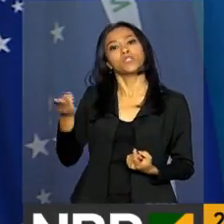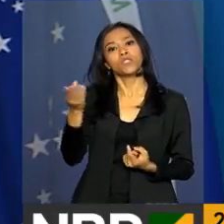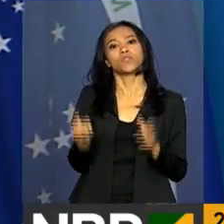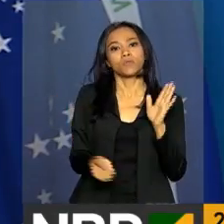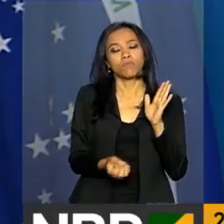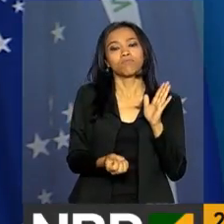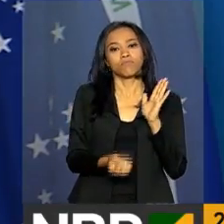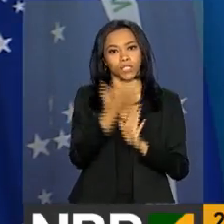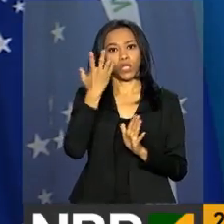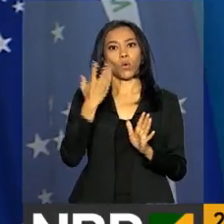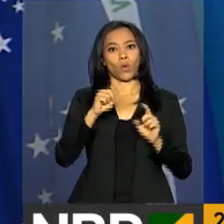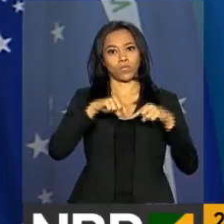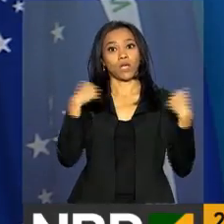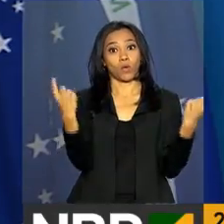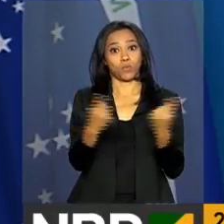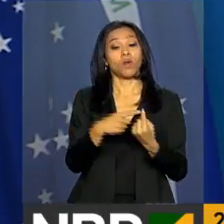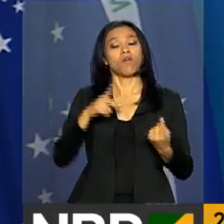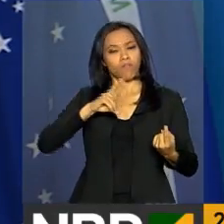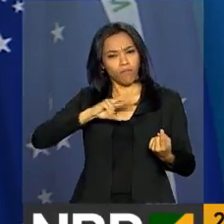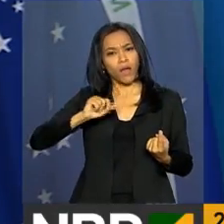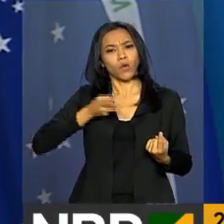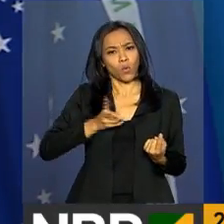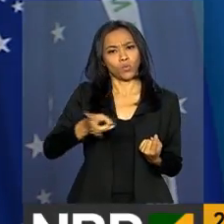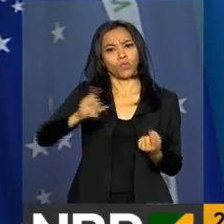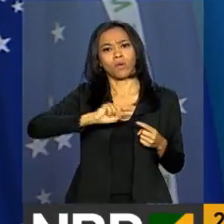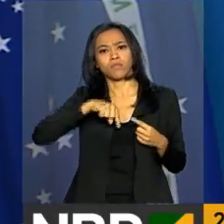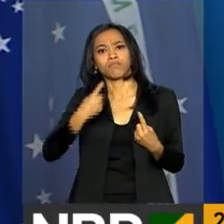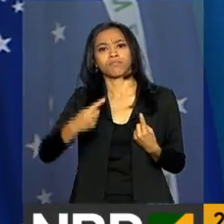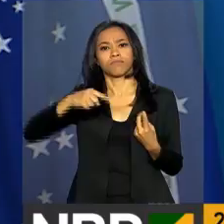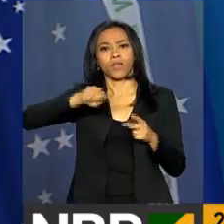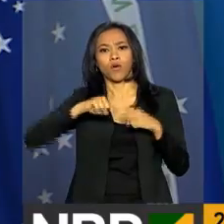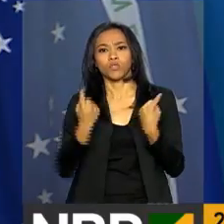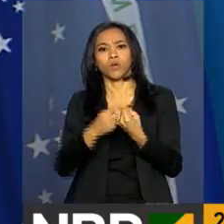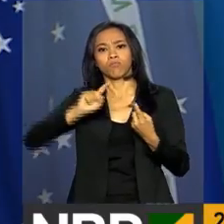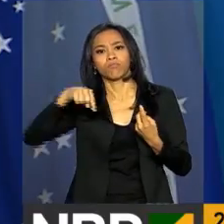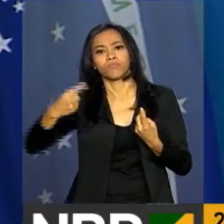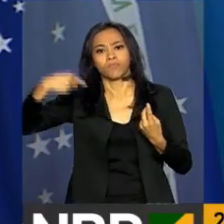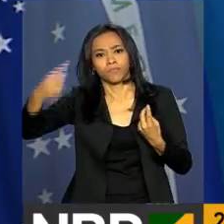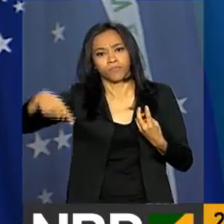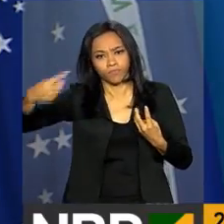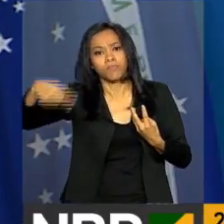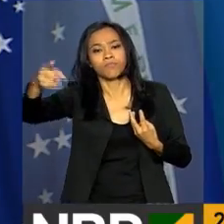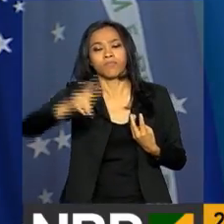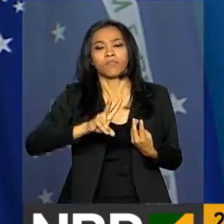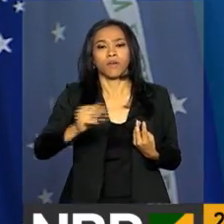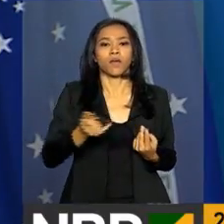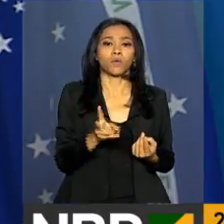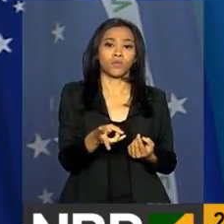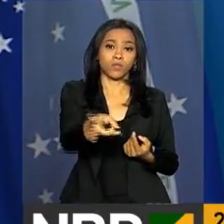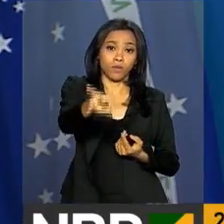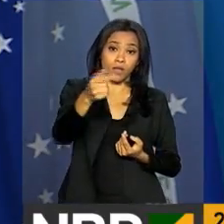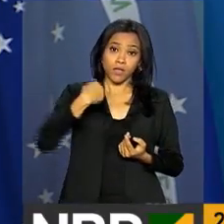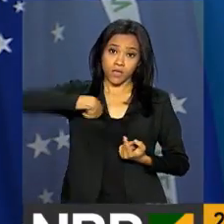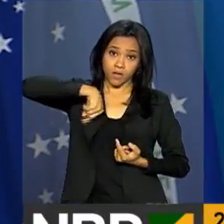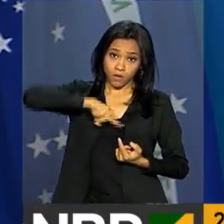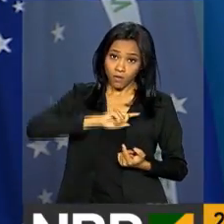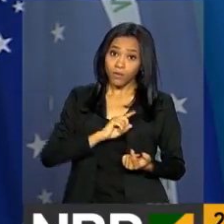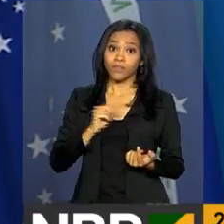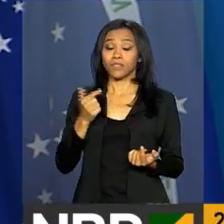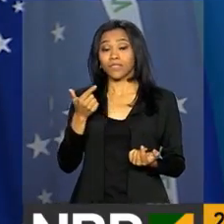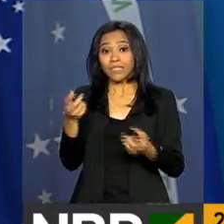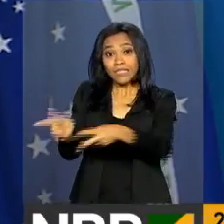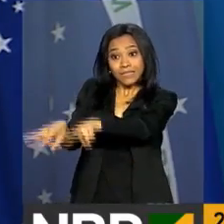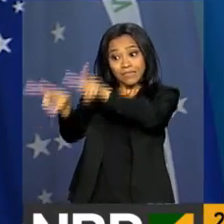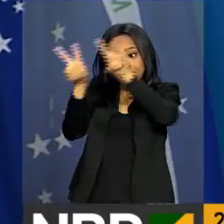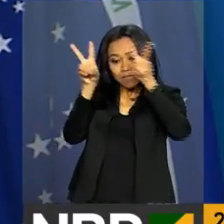seqüenciais de maneira que o tema da segurança estará sempre na pauta nós fomos capazes de trazê-lo para a